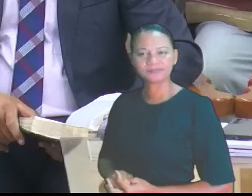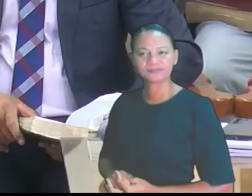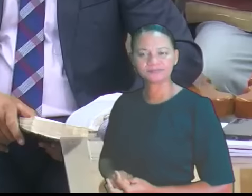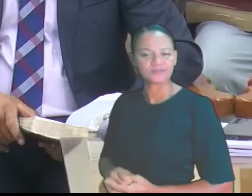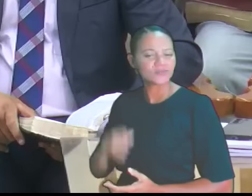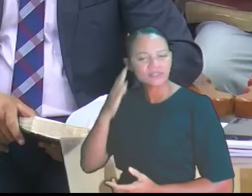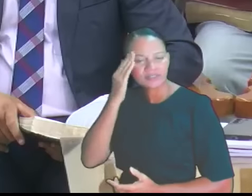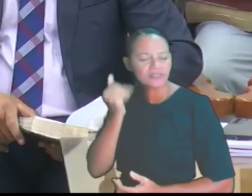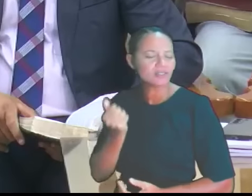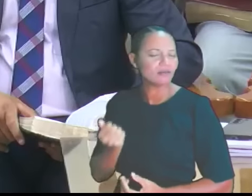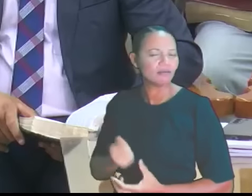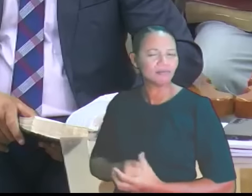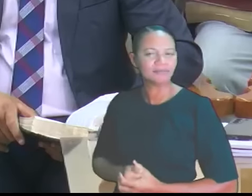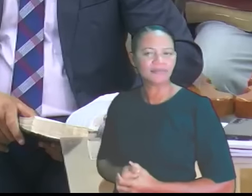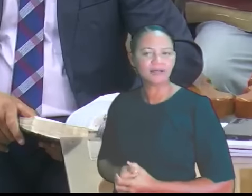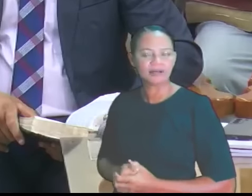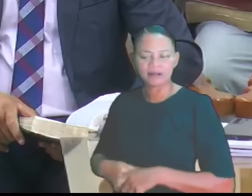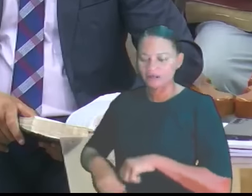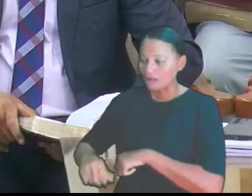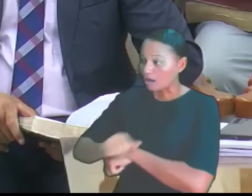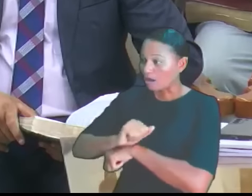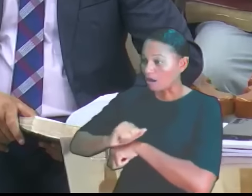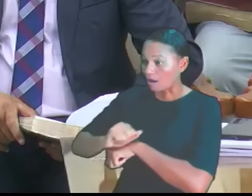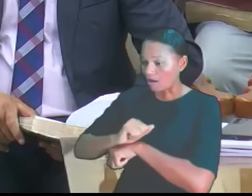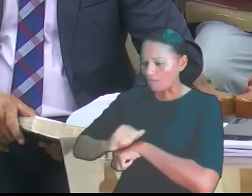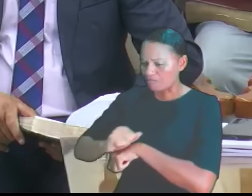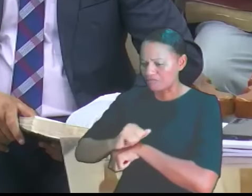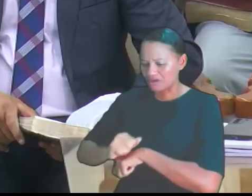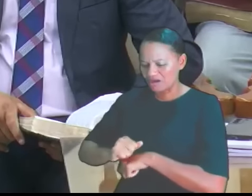Sabe o que Abraão acabou de fazer?